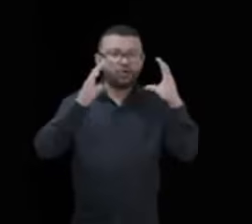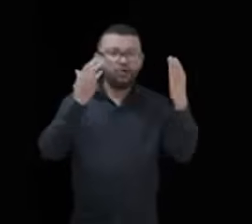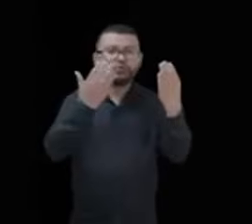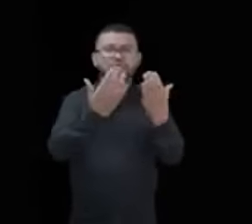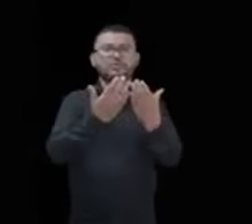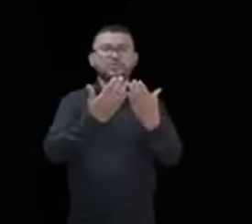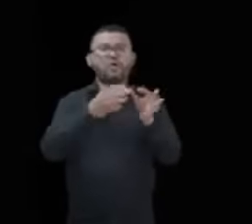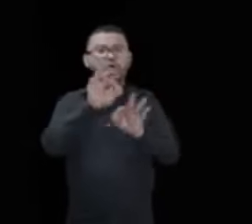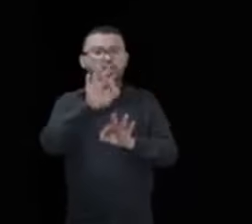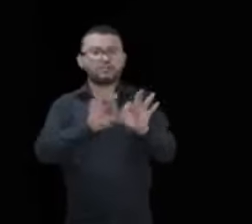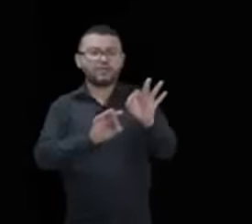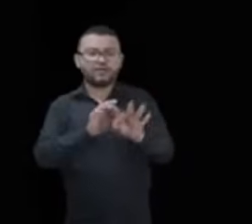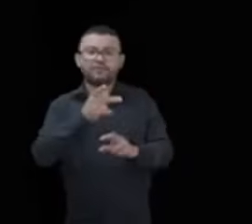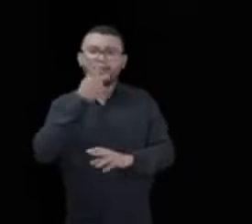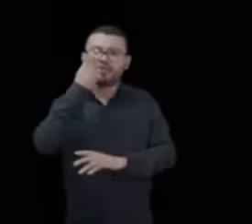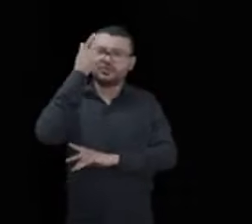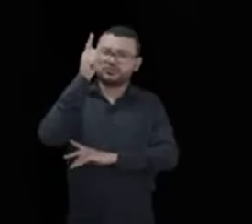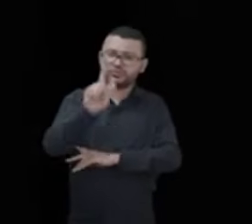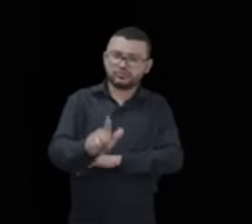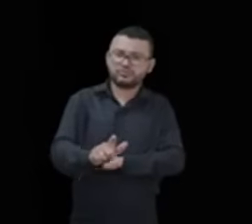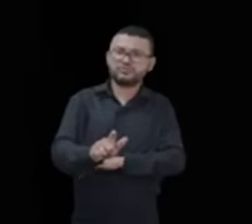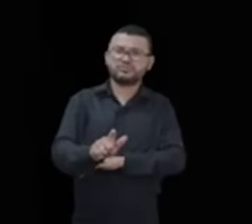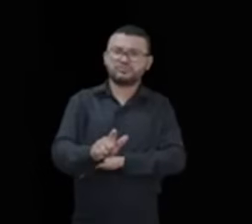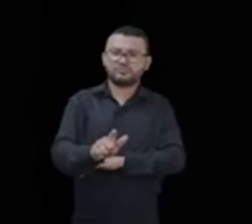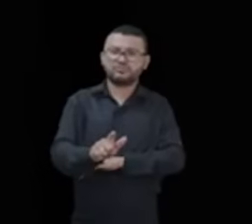PT reafirmar